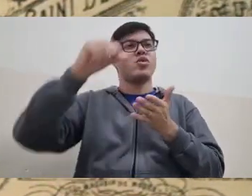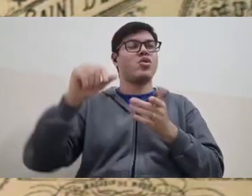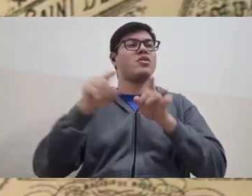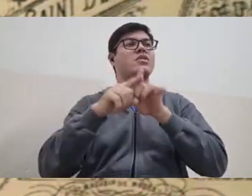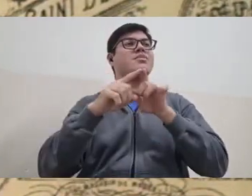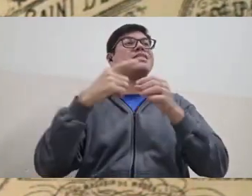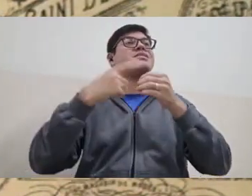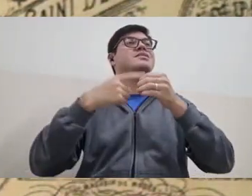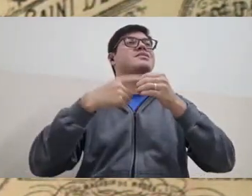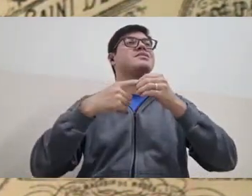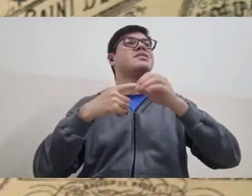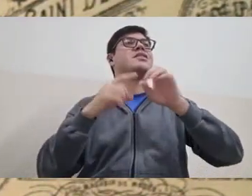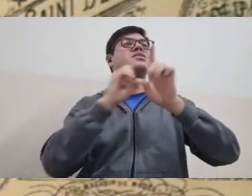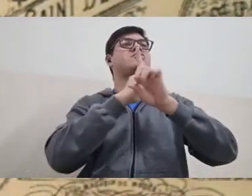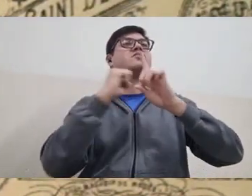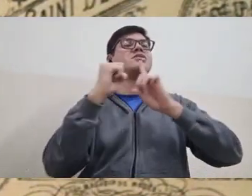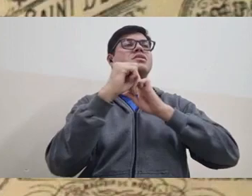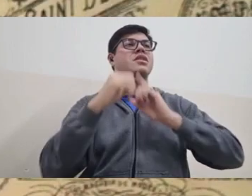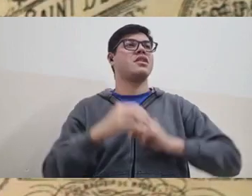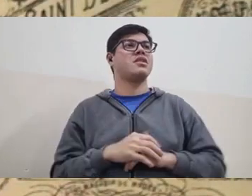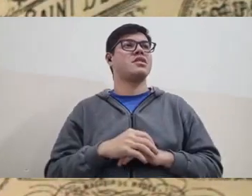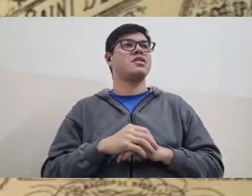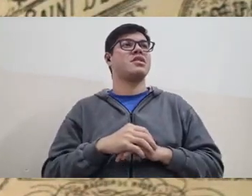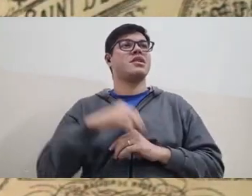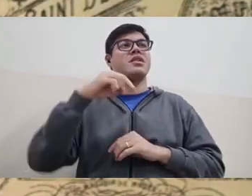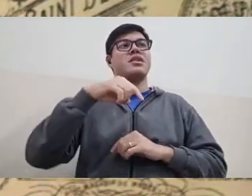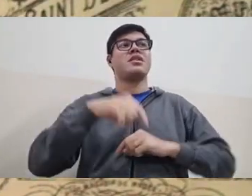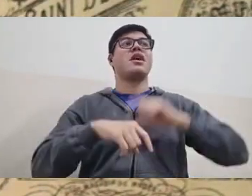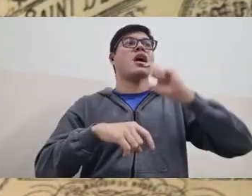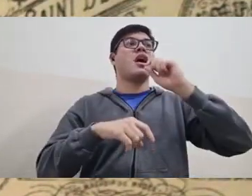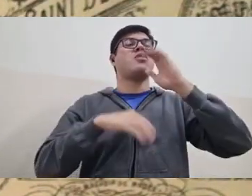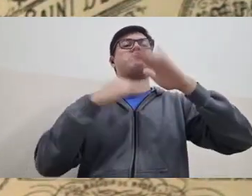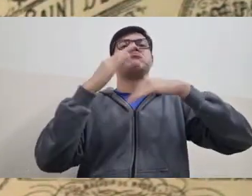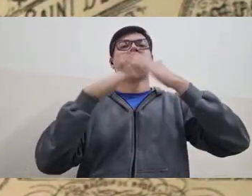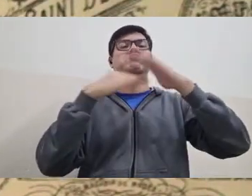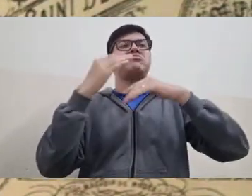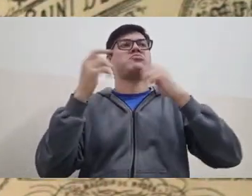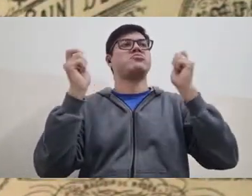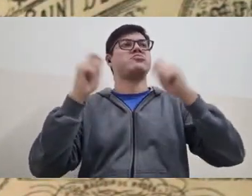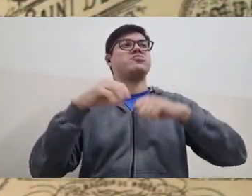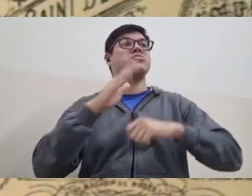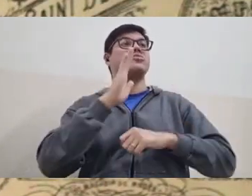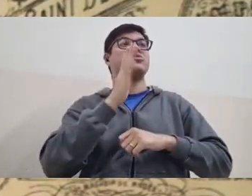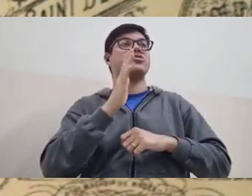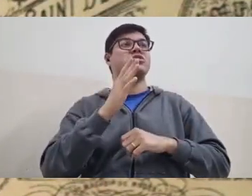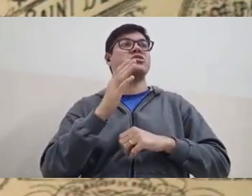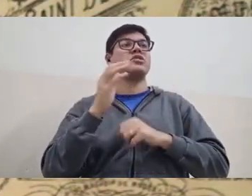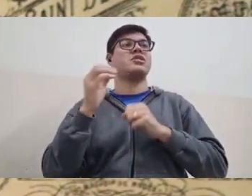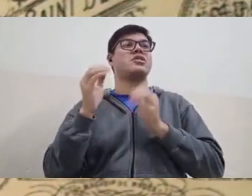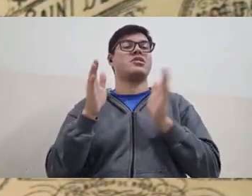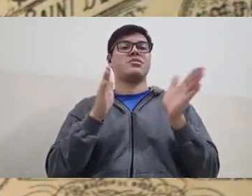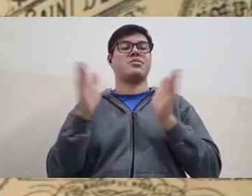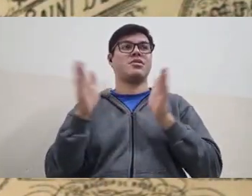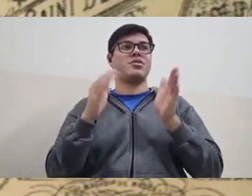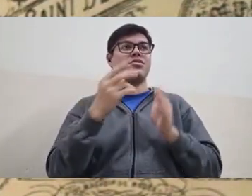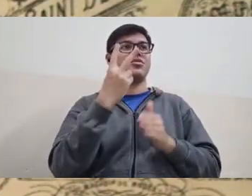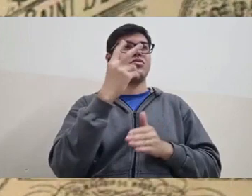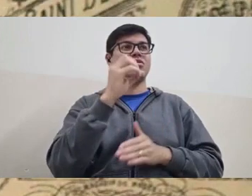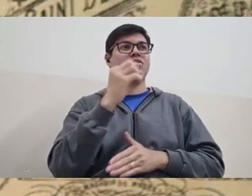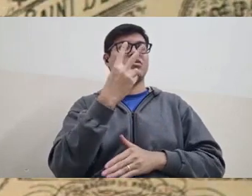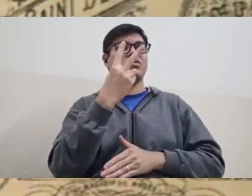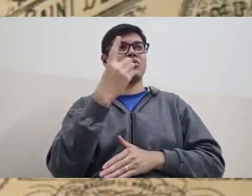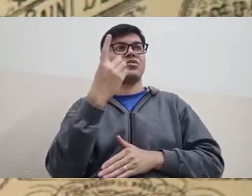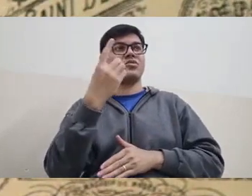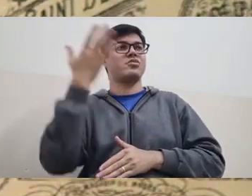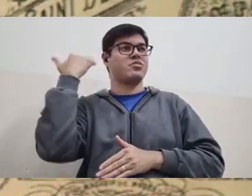engajar toda uma sociedade. E Araras avançou bastante aí no ciclo de 2021, que foi o primeiro que eu estive à